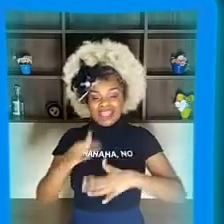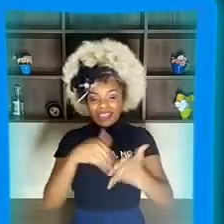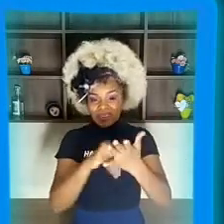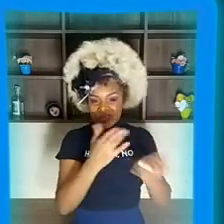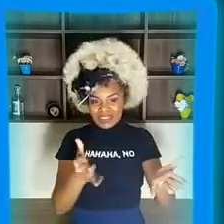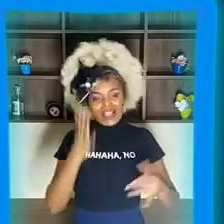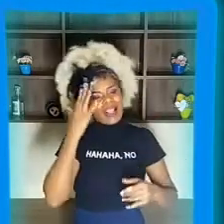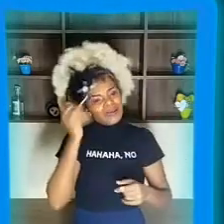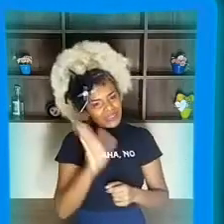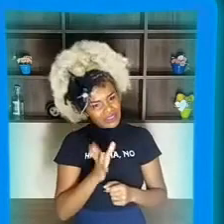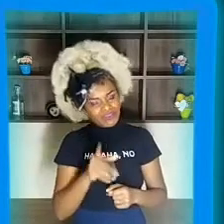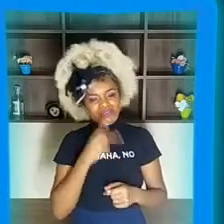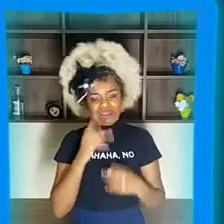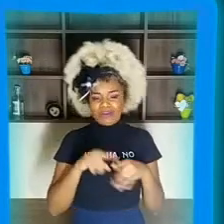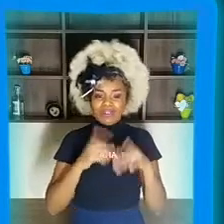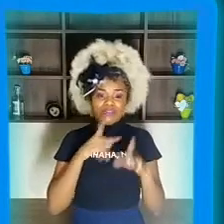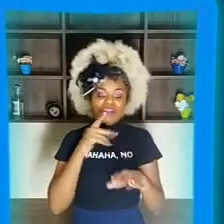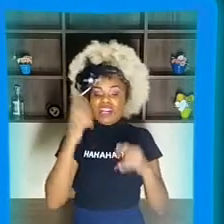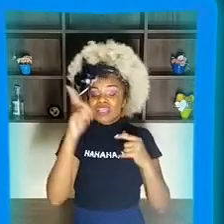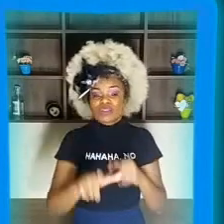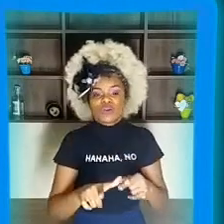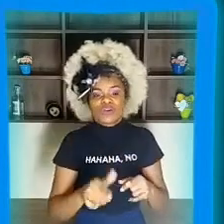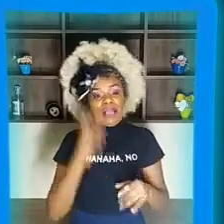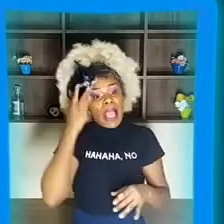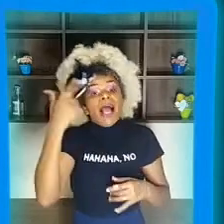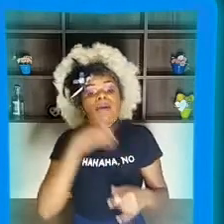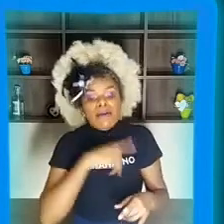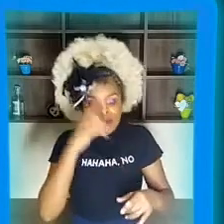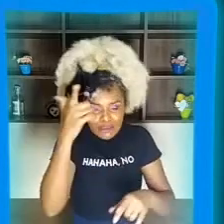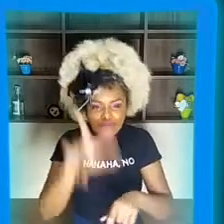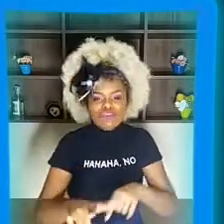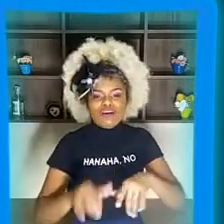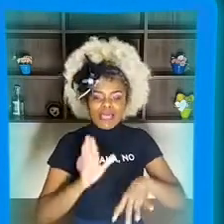eu sei que vocês já vão dizer isso, mas eu vou falar de uma vez. Amanhã tem mais.